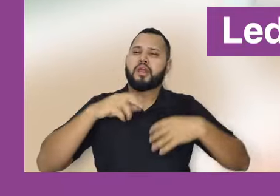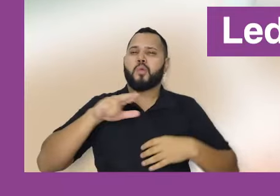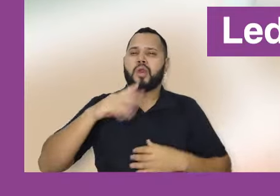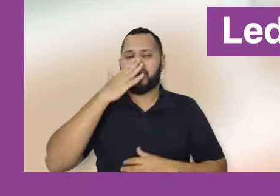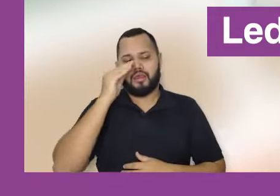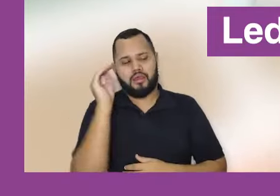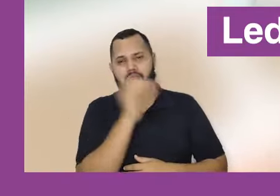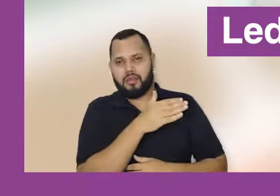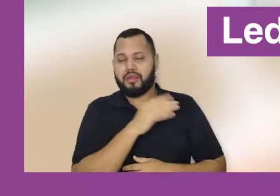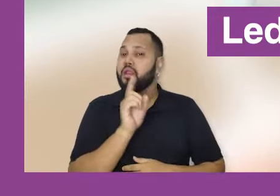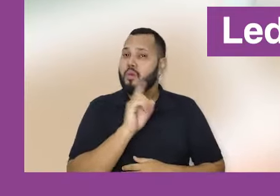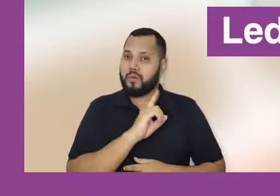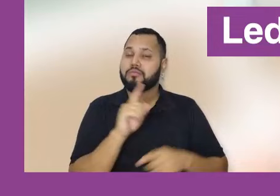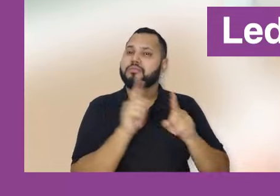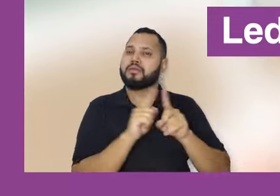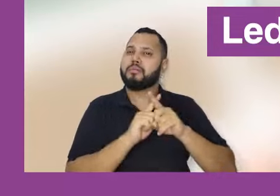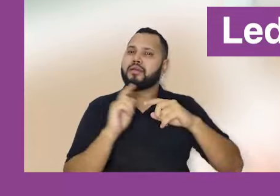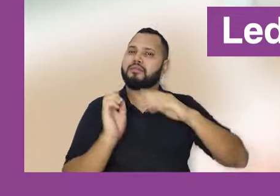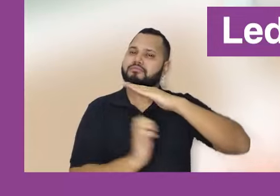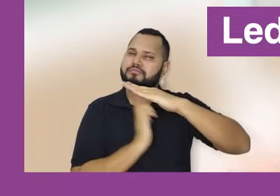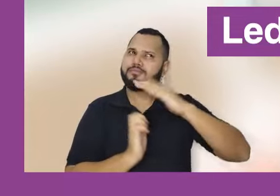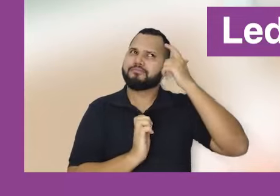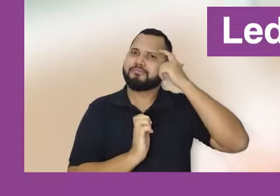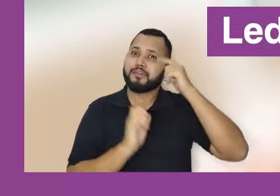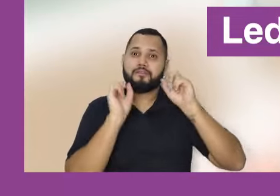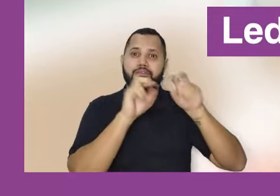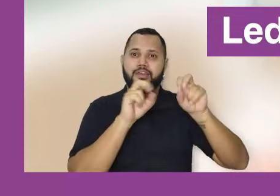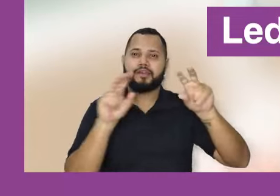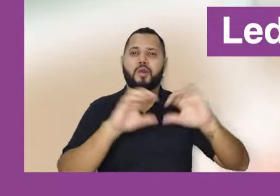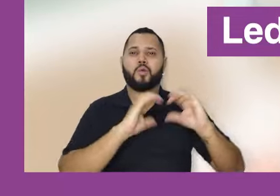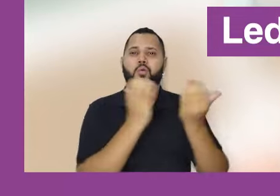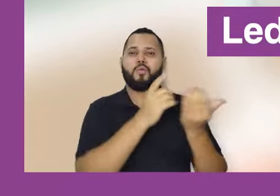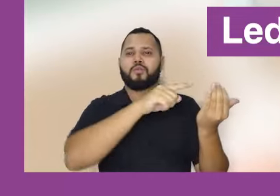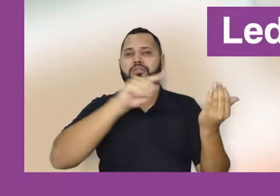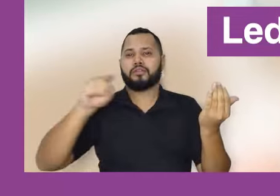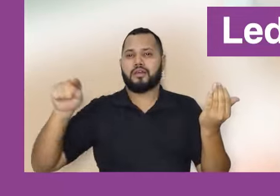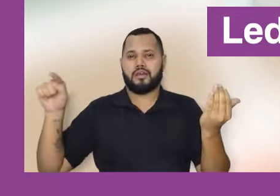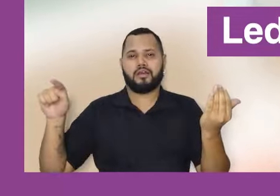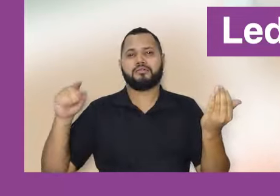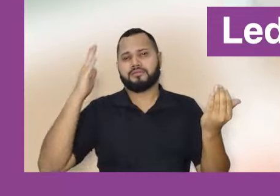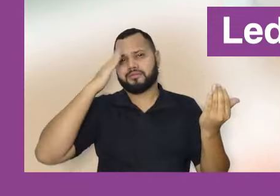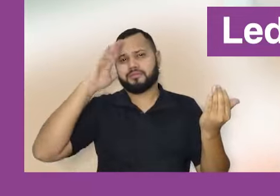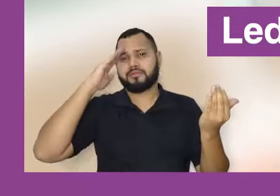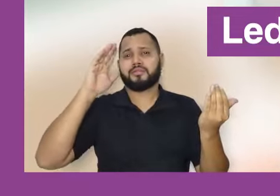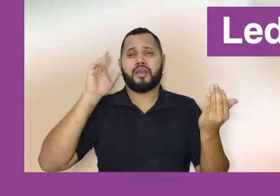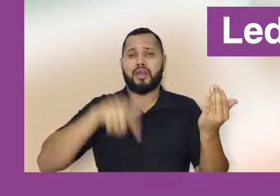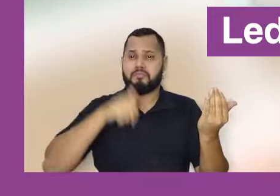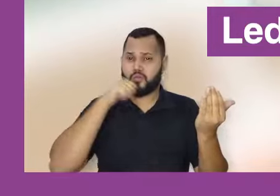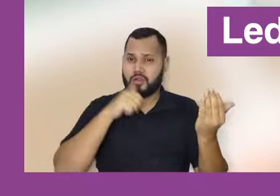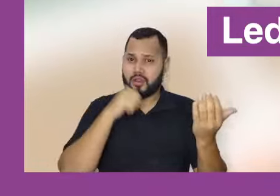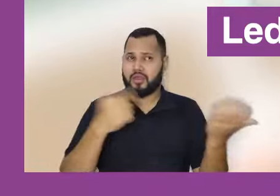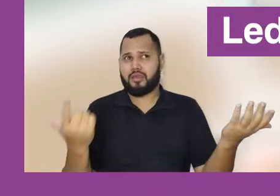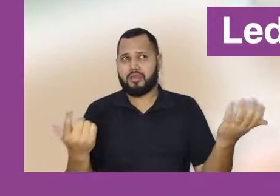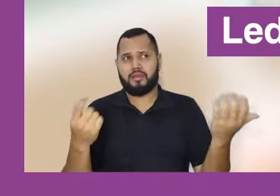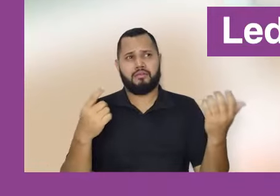a companhia a empresa também olhou para as comunidades que não necessariamente são mulheres